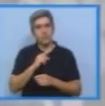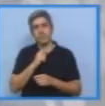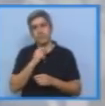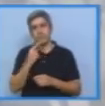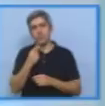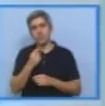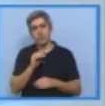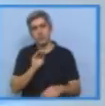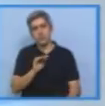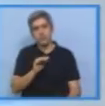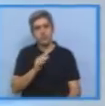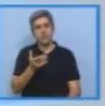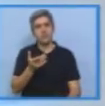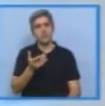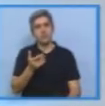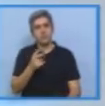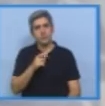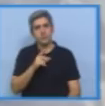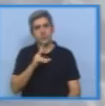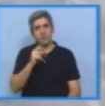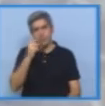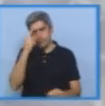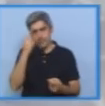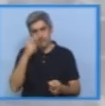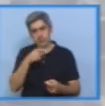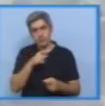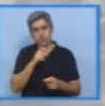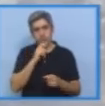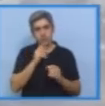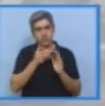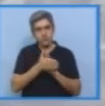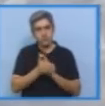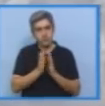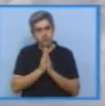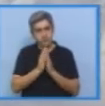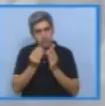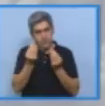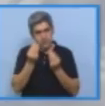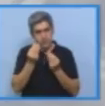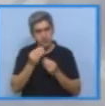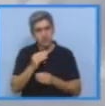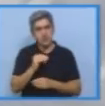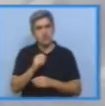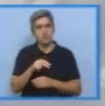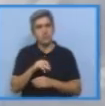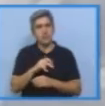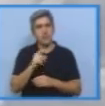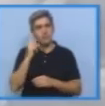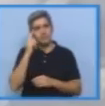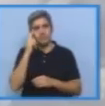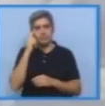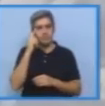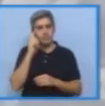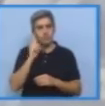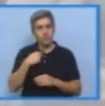Se eu alguma vez não me passou pela minha cabeça poder entrar no seminário. E essa questão ficou cá dentro e